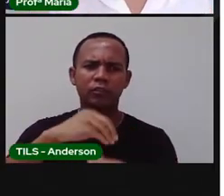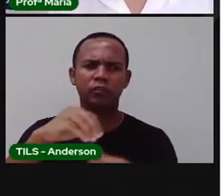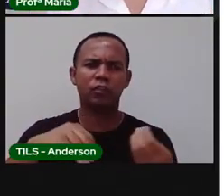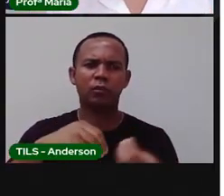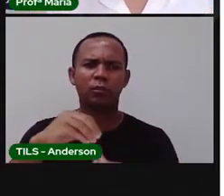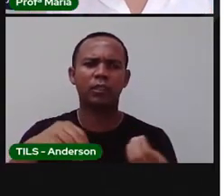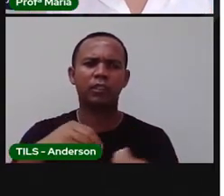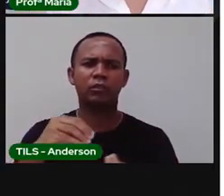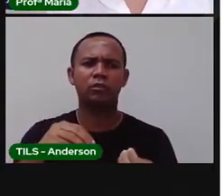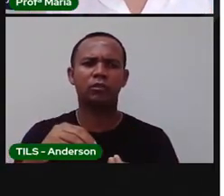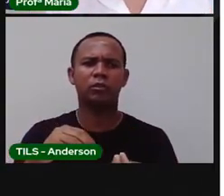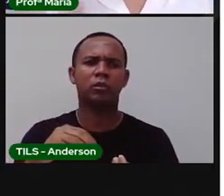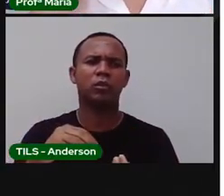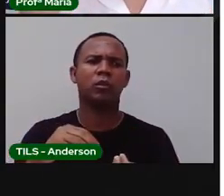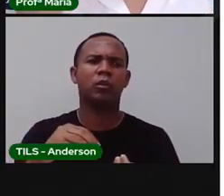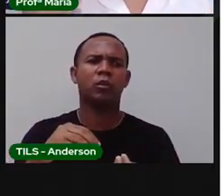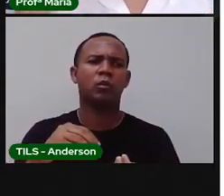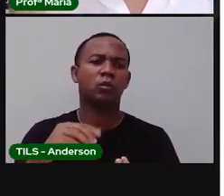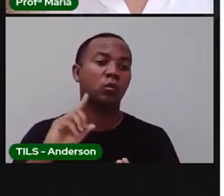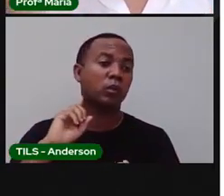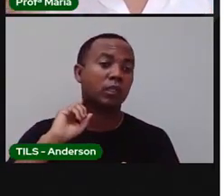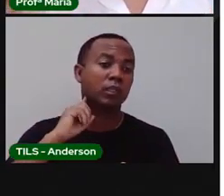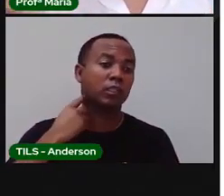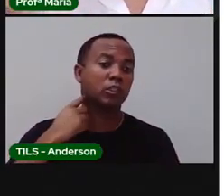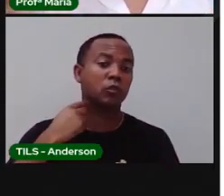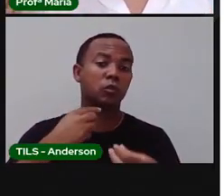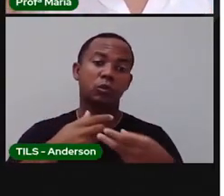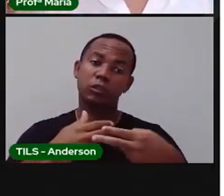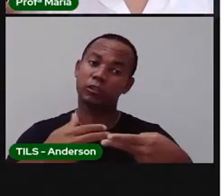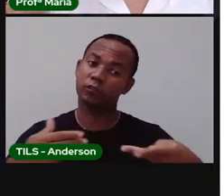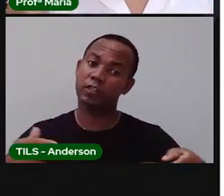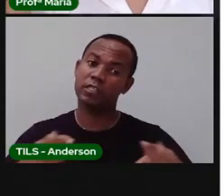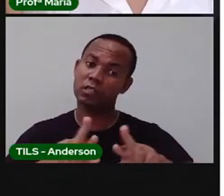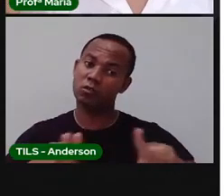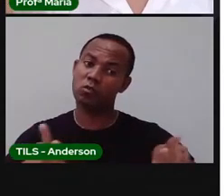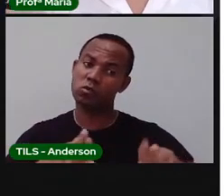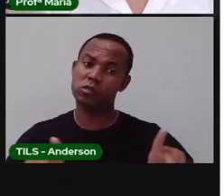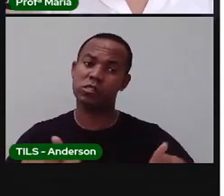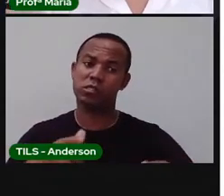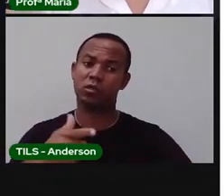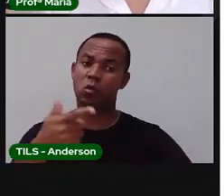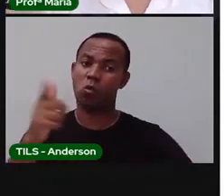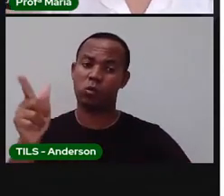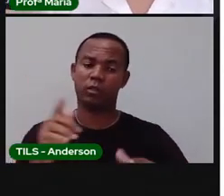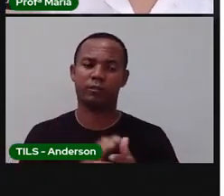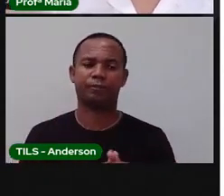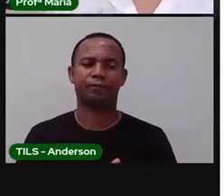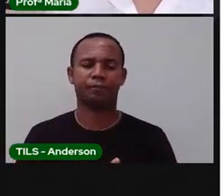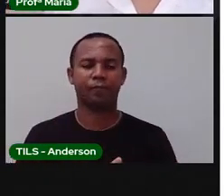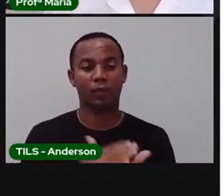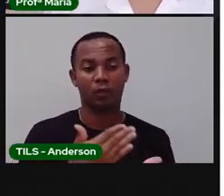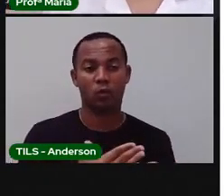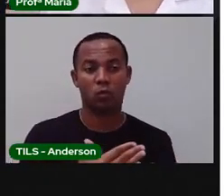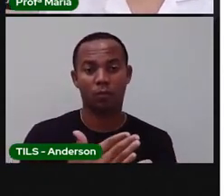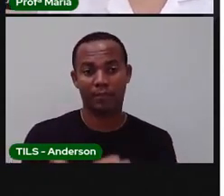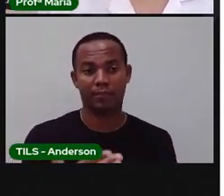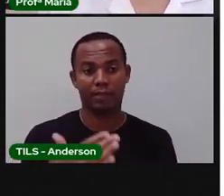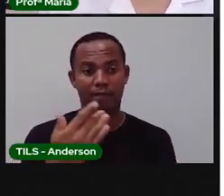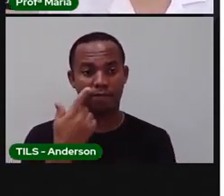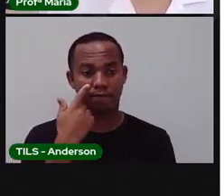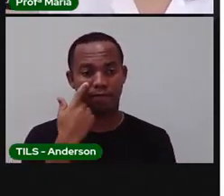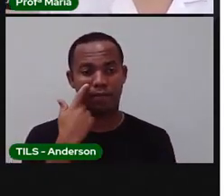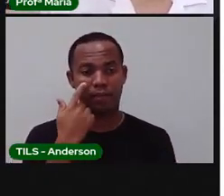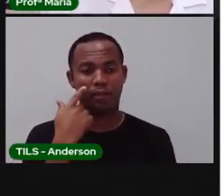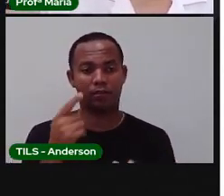em luxo, né, transformando lixo em outras coisas que podem ser utilizadas? Então a gente vai começar a ver aqui